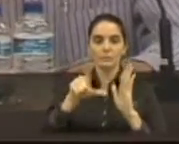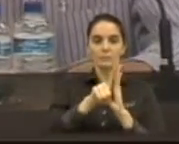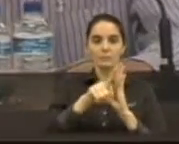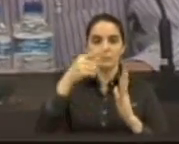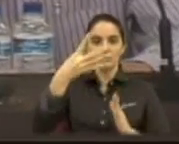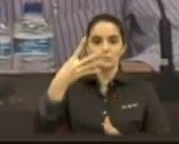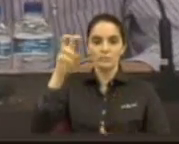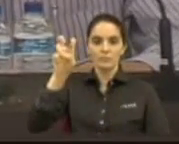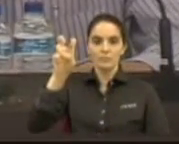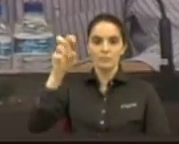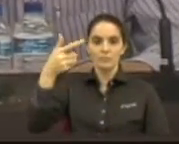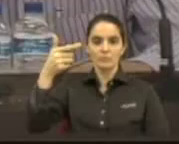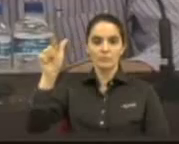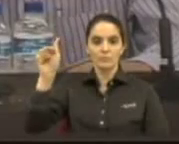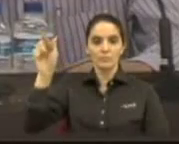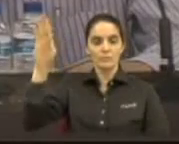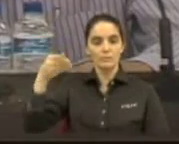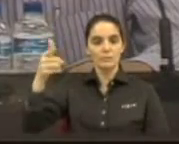número